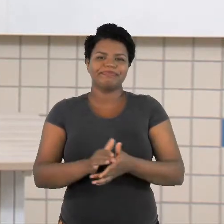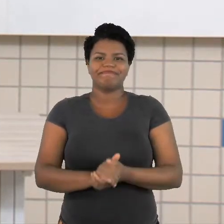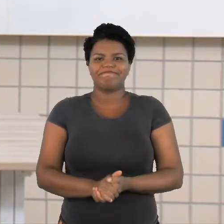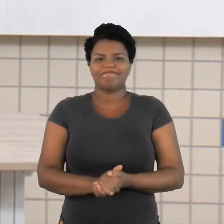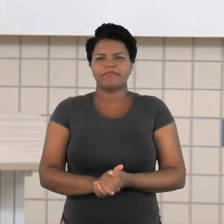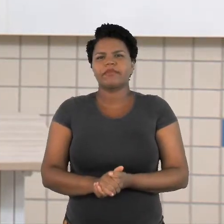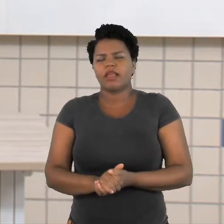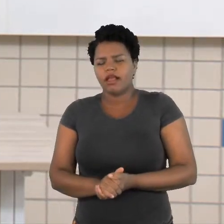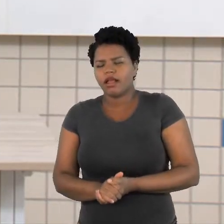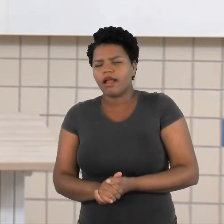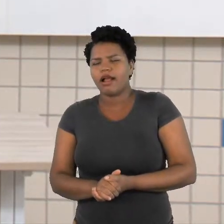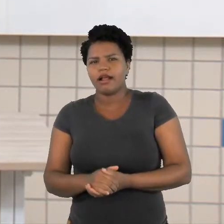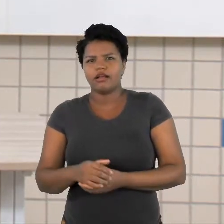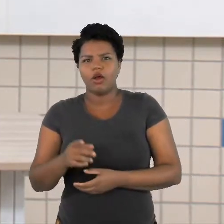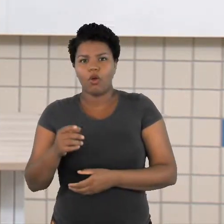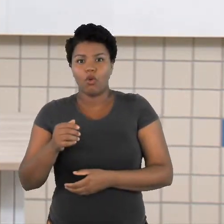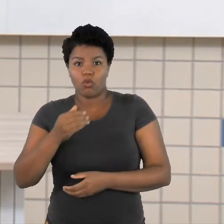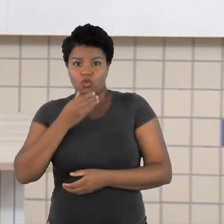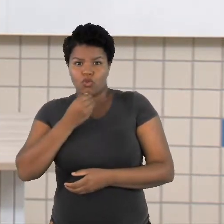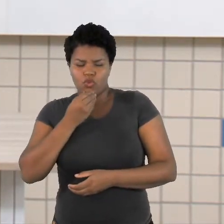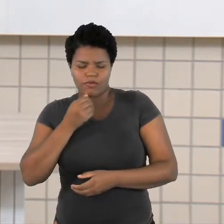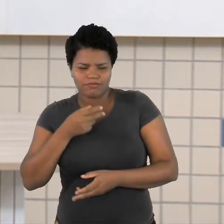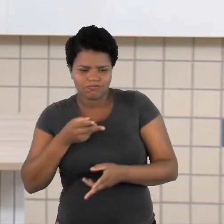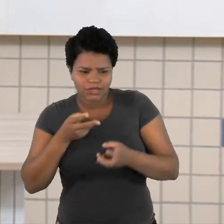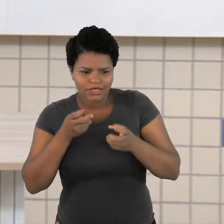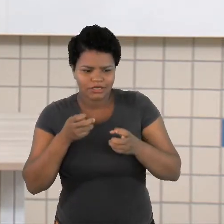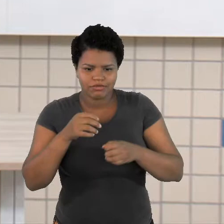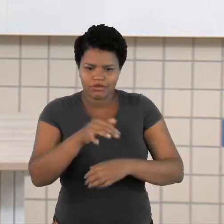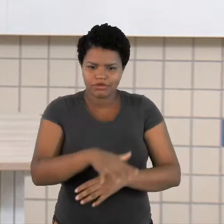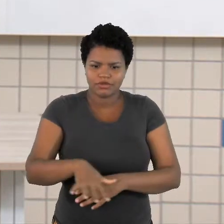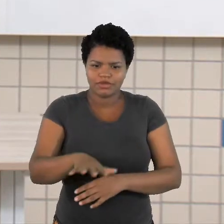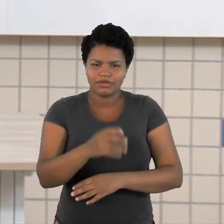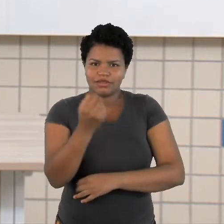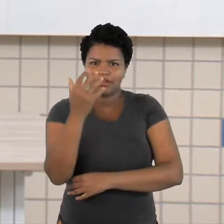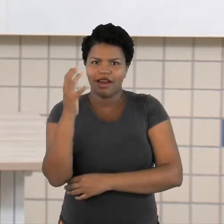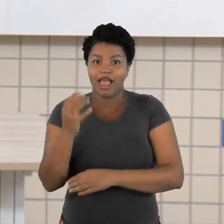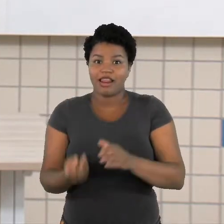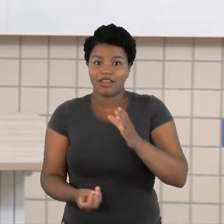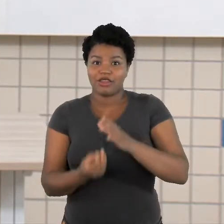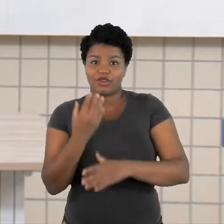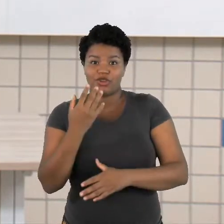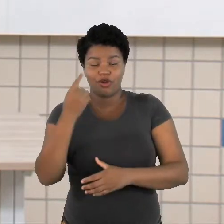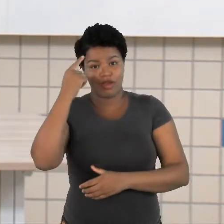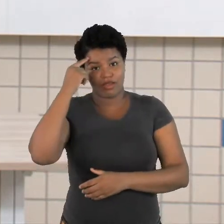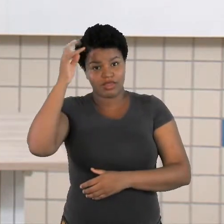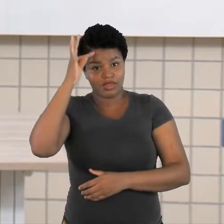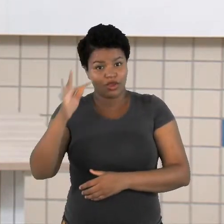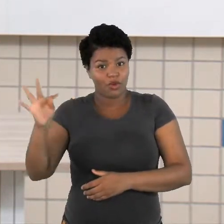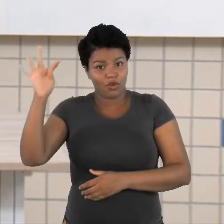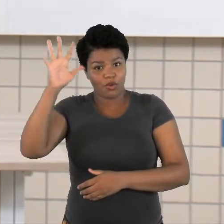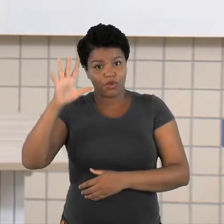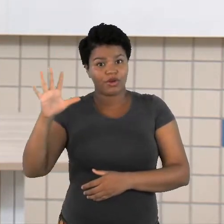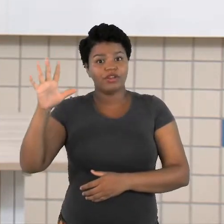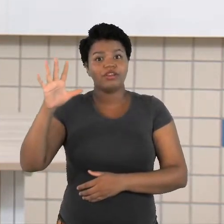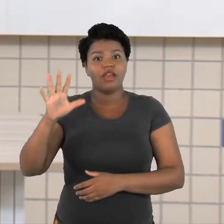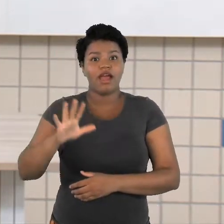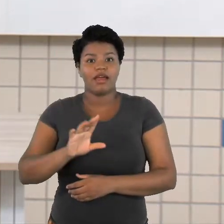Darwin observou isso na natureza e criou a teoria darwiniana, mostrando que, ao longo do tempo, existe